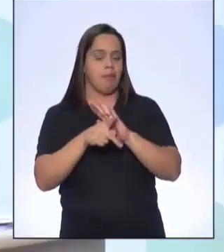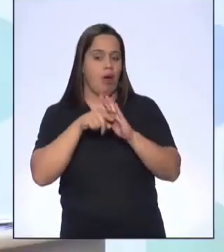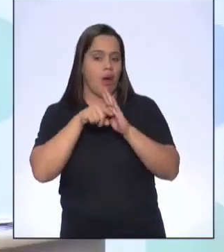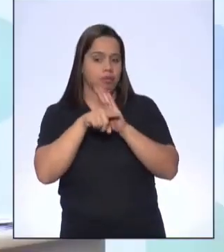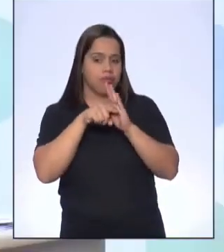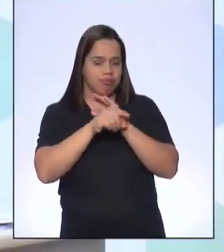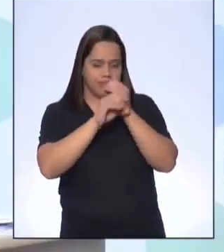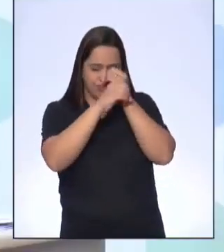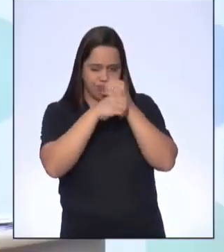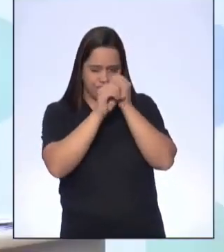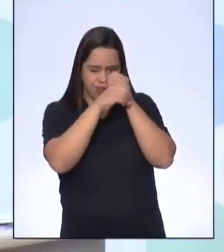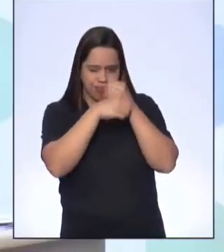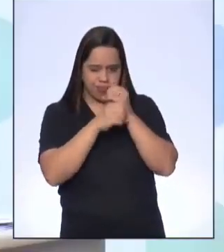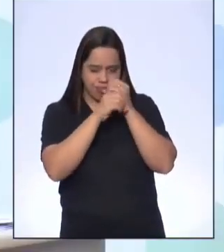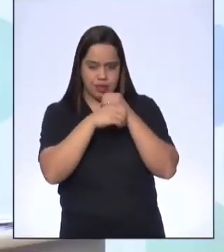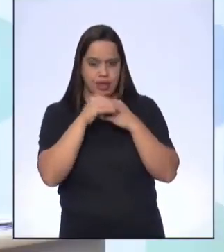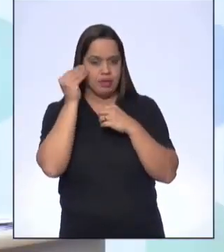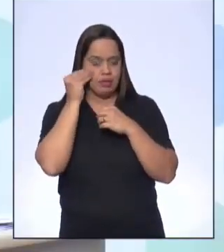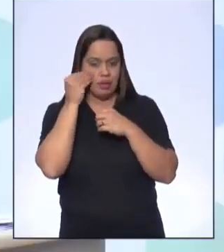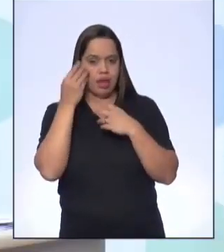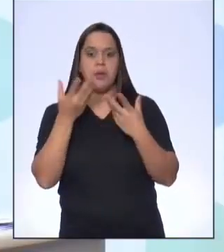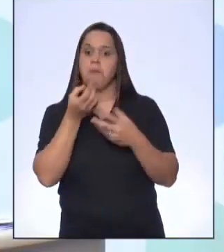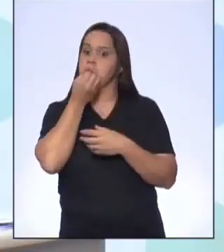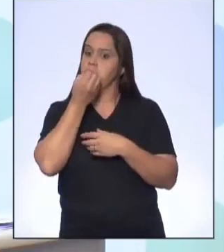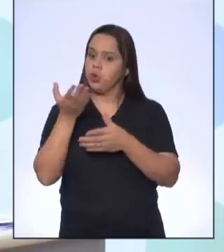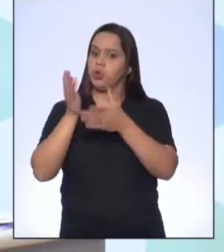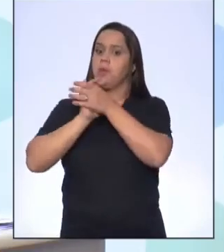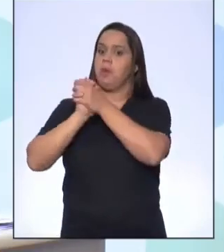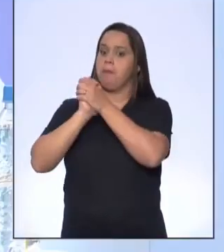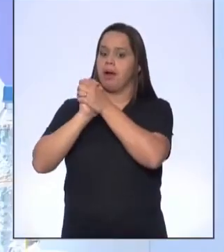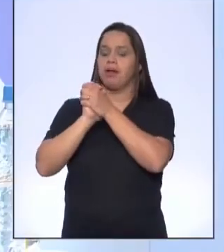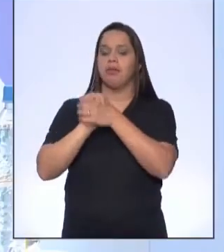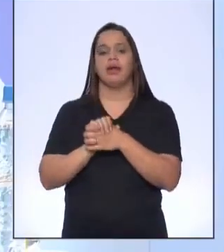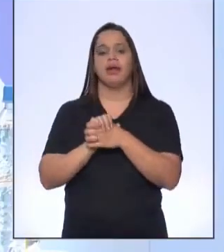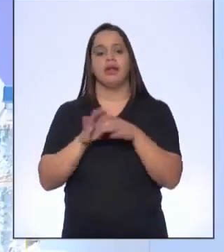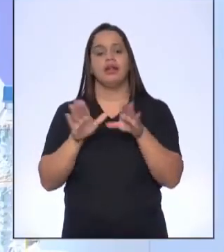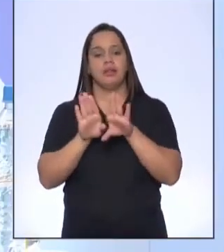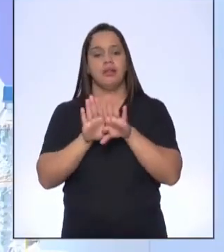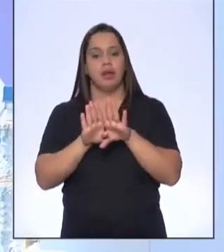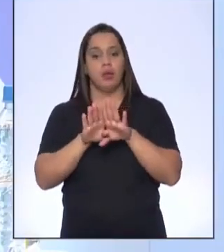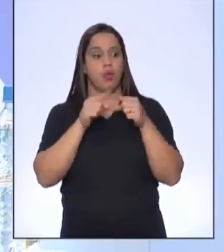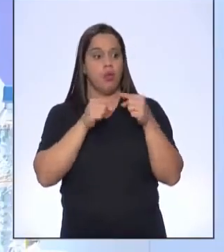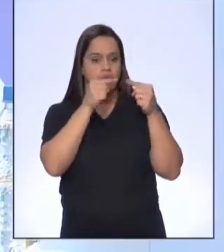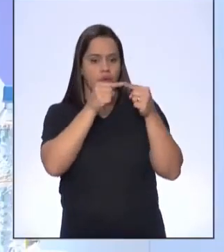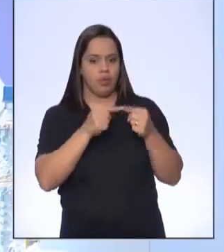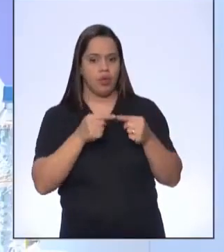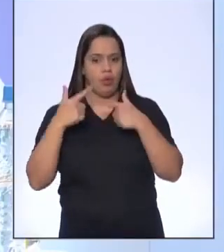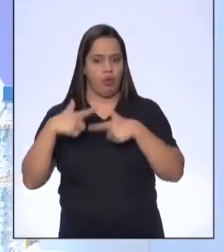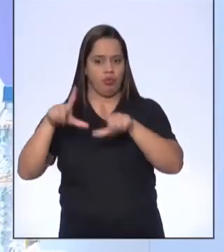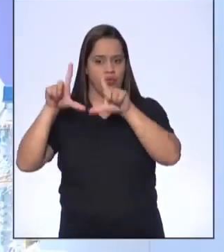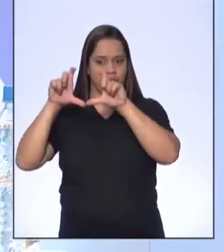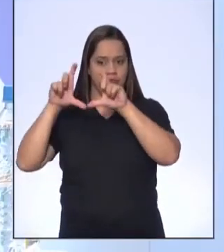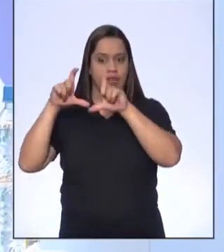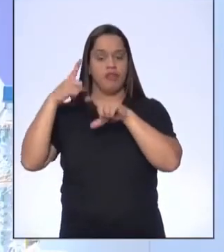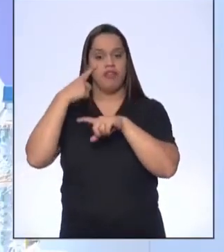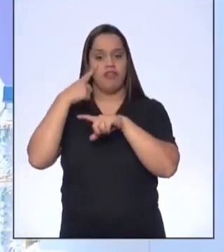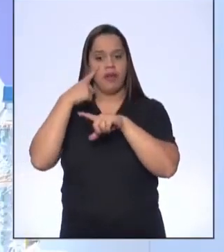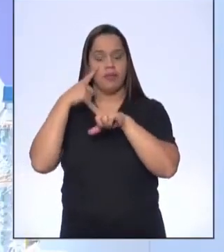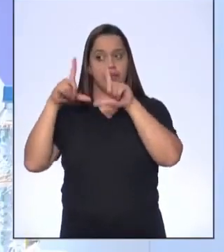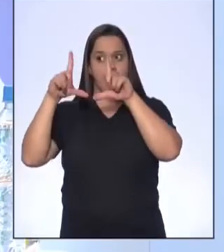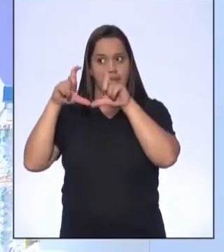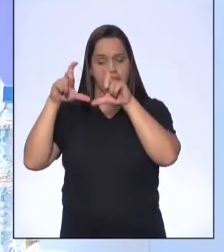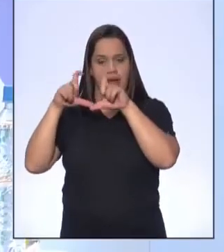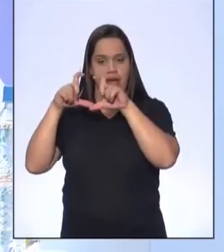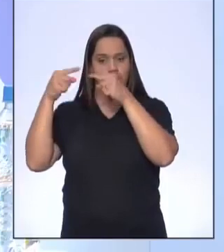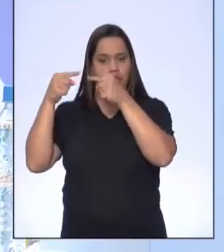o exame, né? Então é o exame Aqui, para na Covid. verdade, então Muito bom, assim, parabéns. ele associou a imagem, olha que interessante, a vacina.